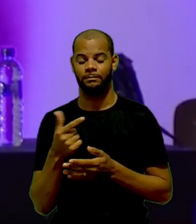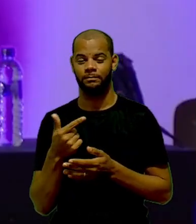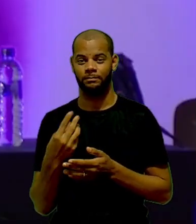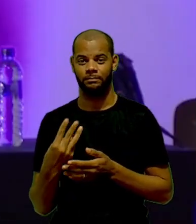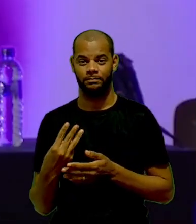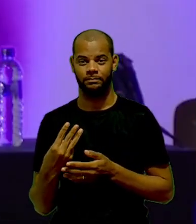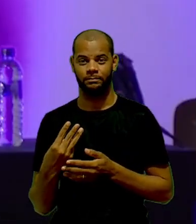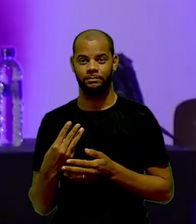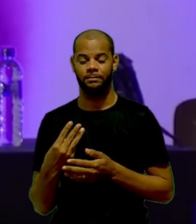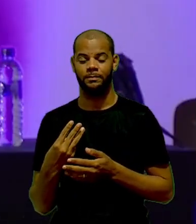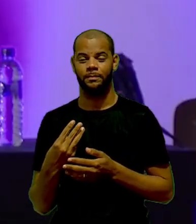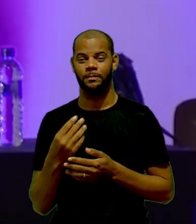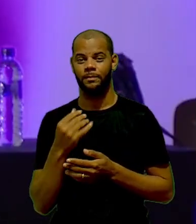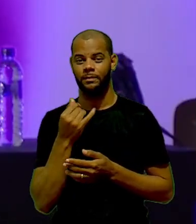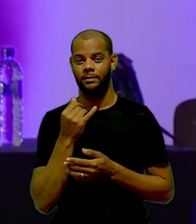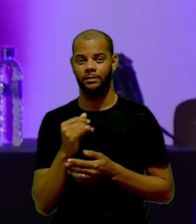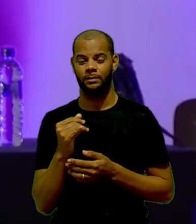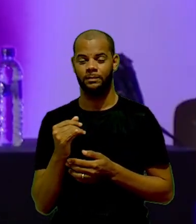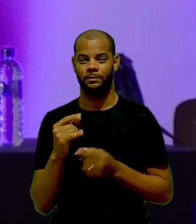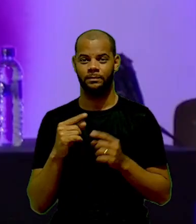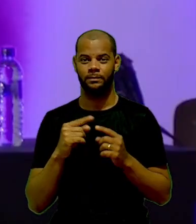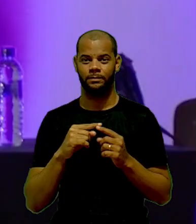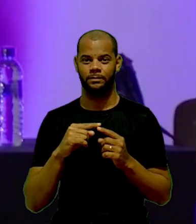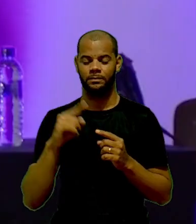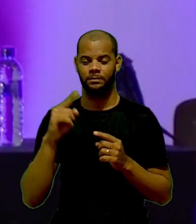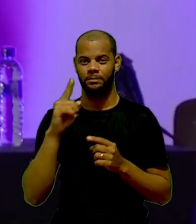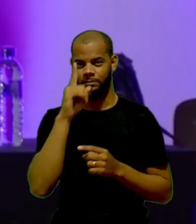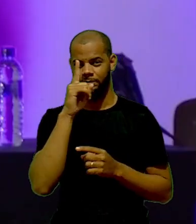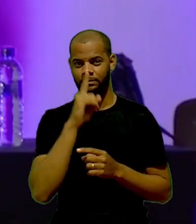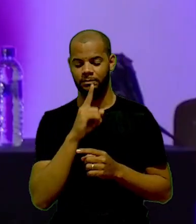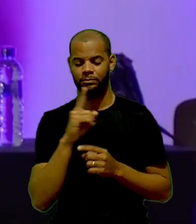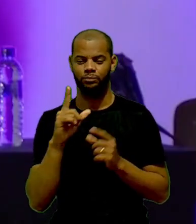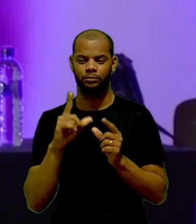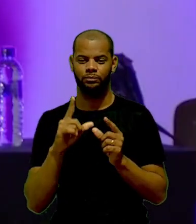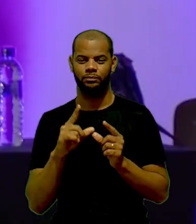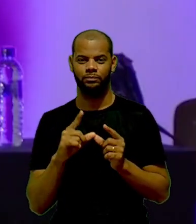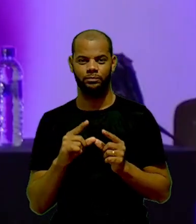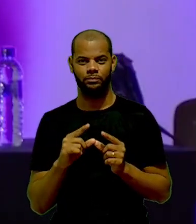a energia solar, essa curva amarelinha, ele